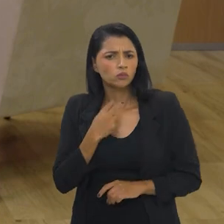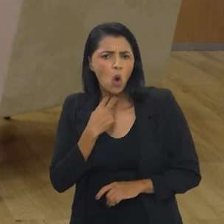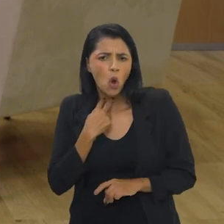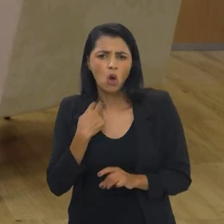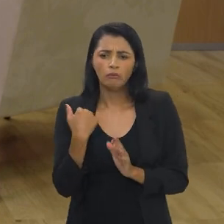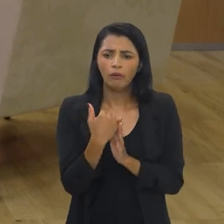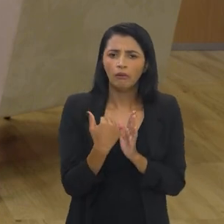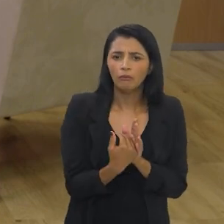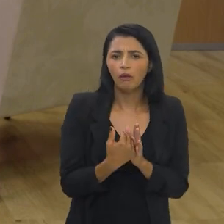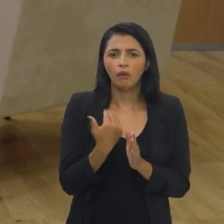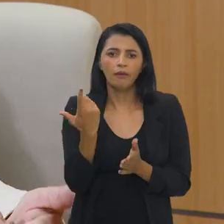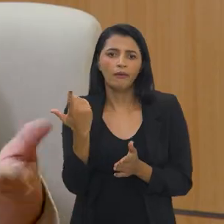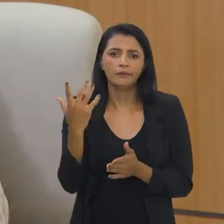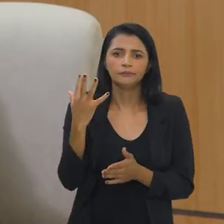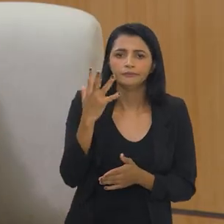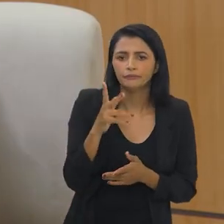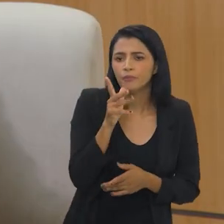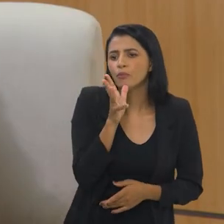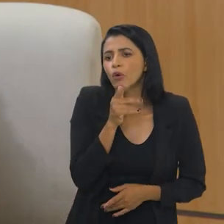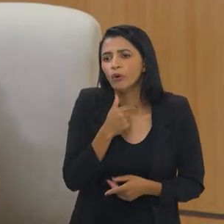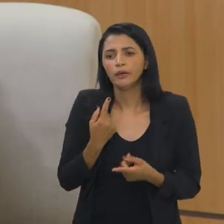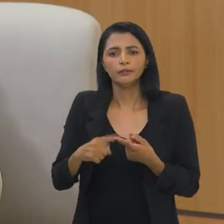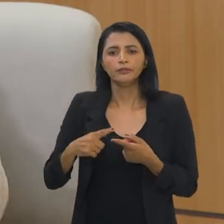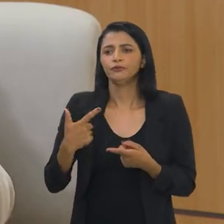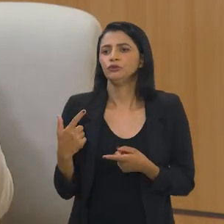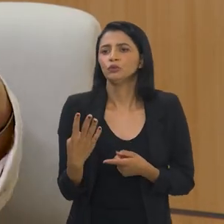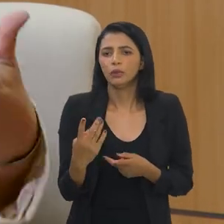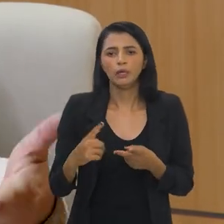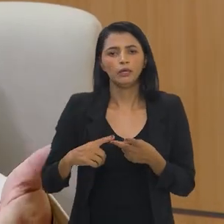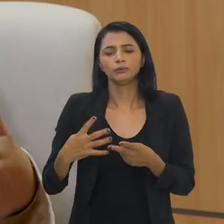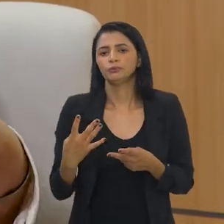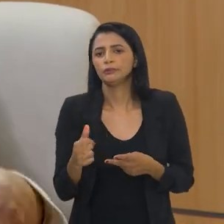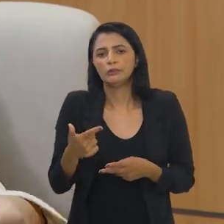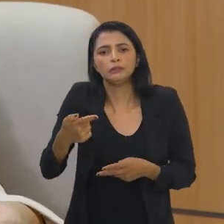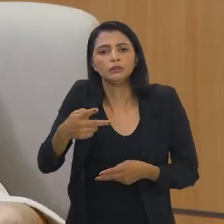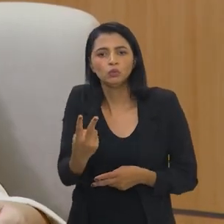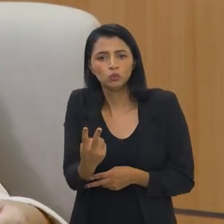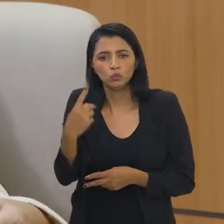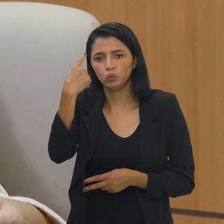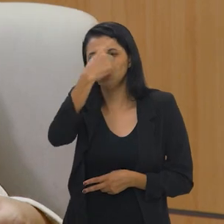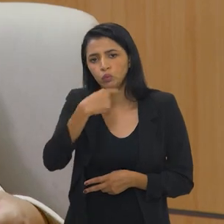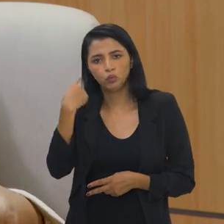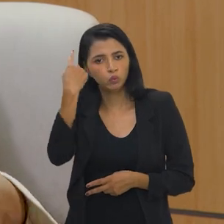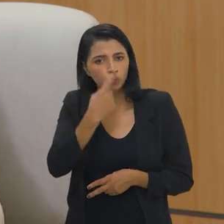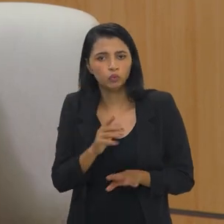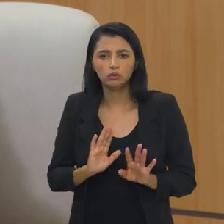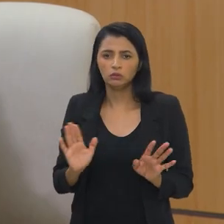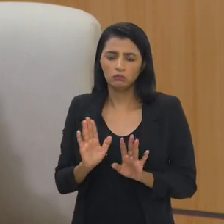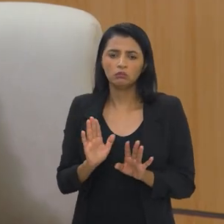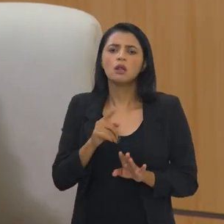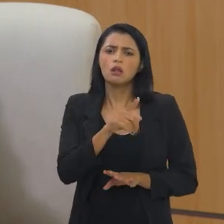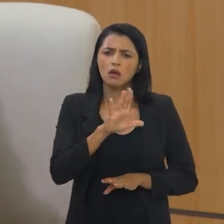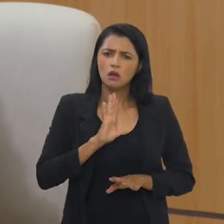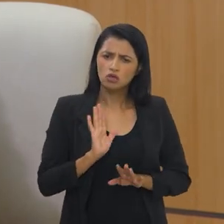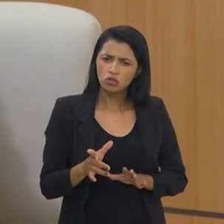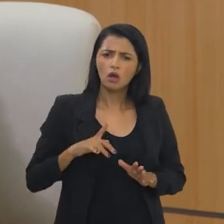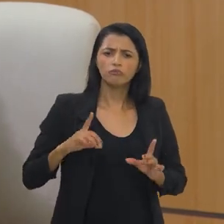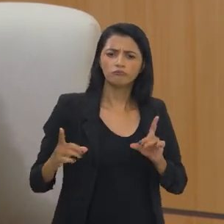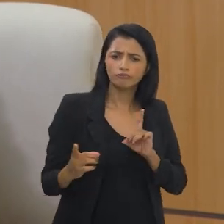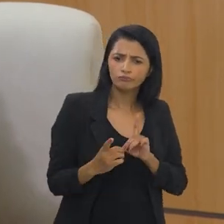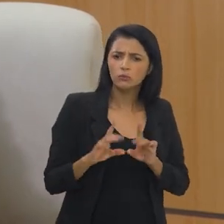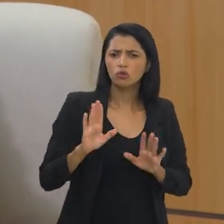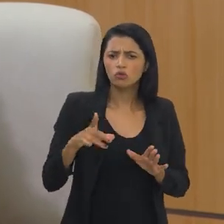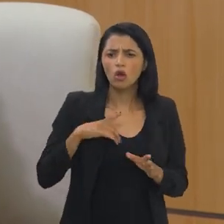atendimento não pode ter Protocolos de 24 42 ou 72 horas né Mas então nós já estamos com